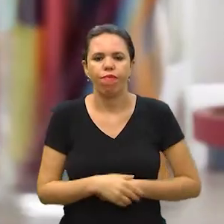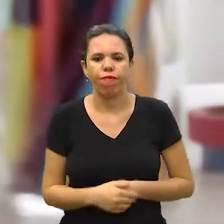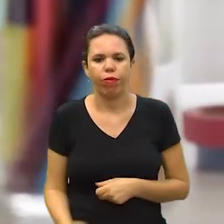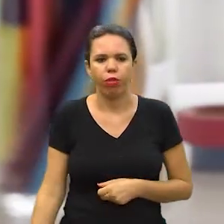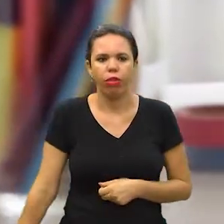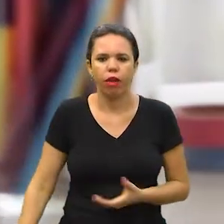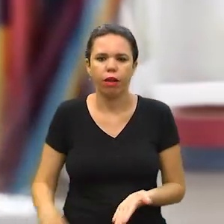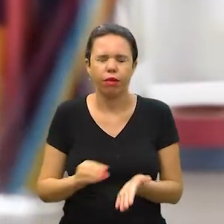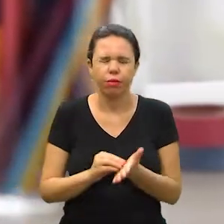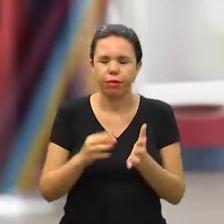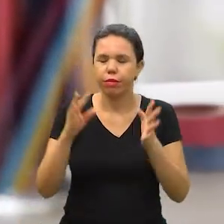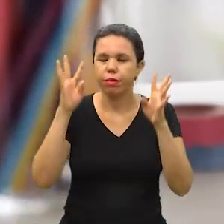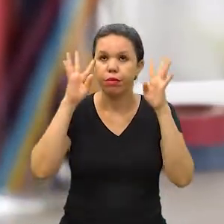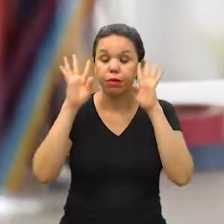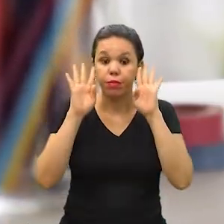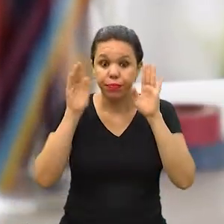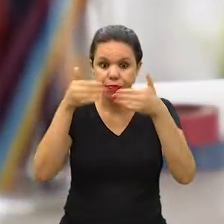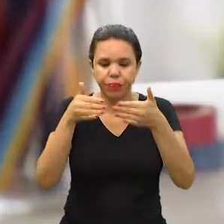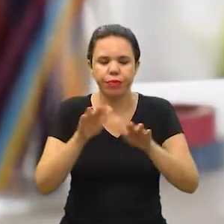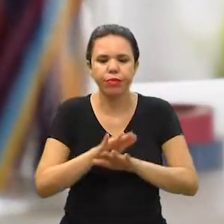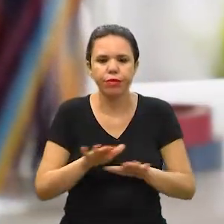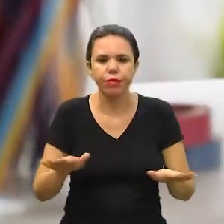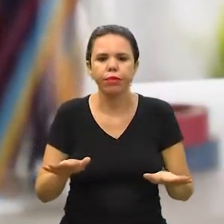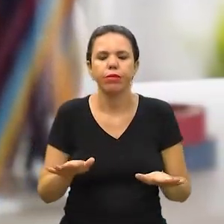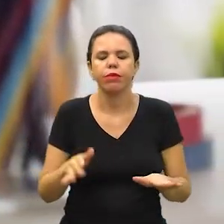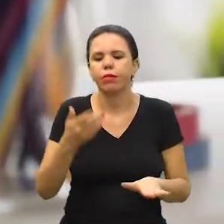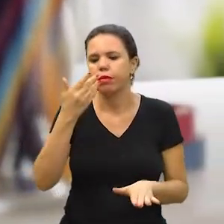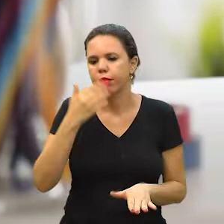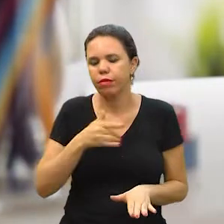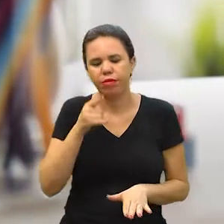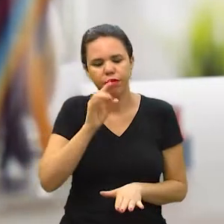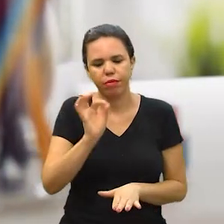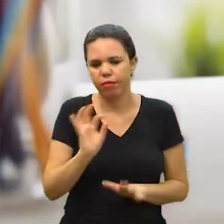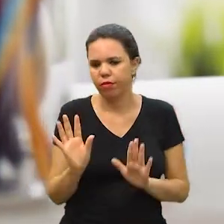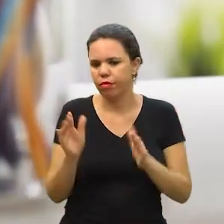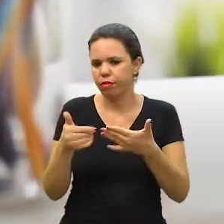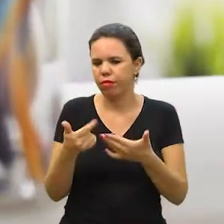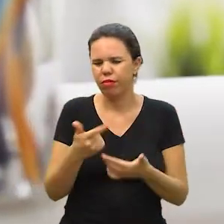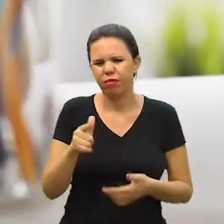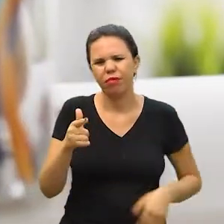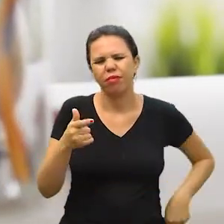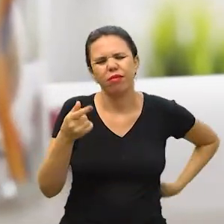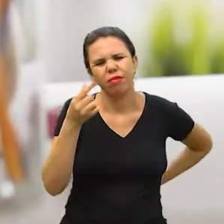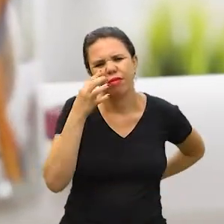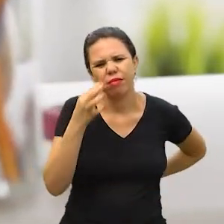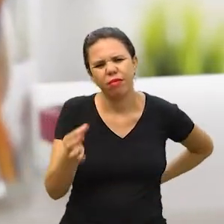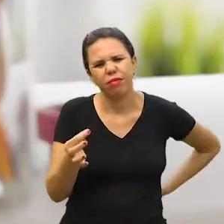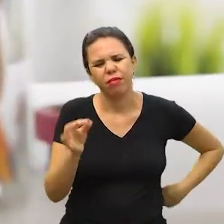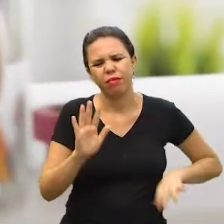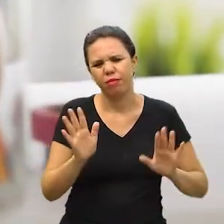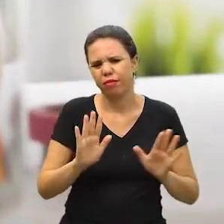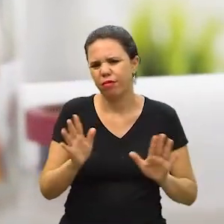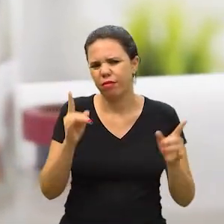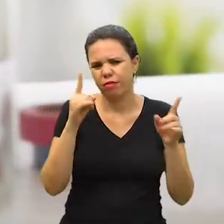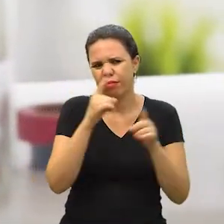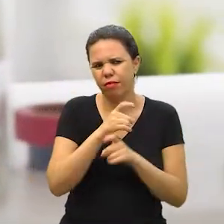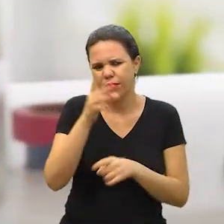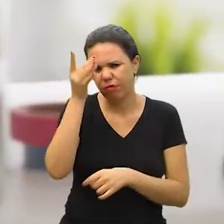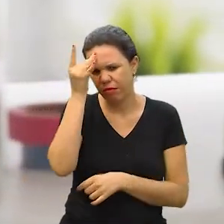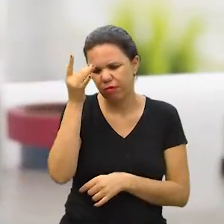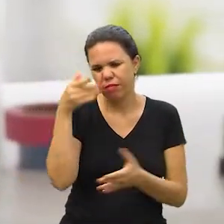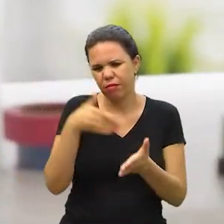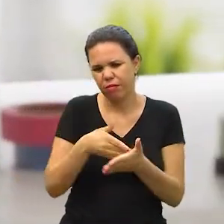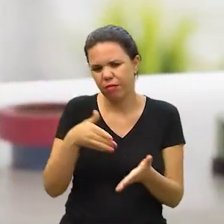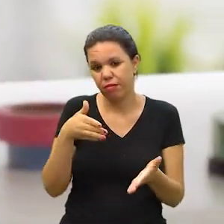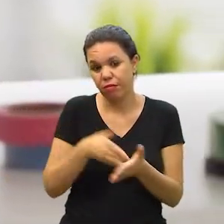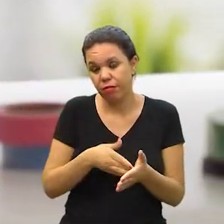a desatenção, que é a questão da criança não focar, não ter concentração, né, ter maior dificuldade de